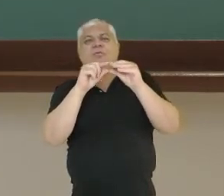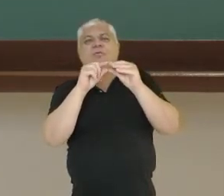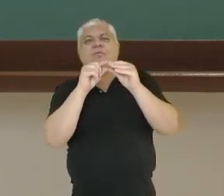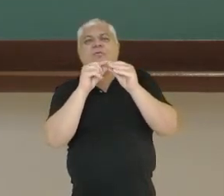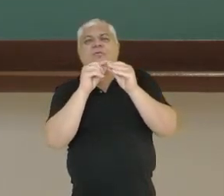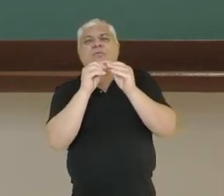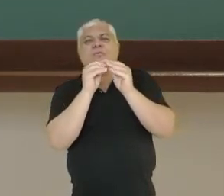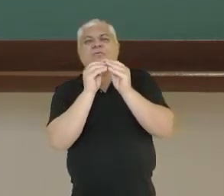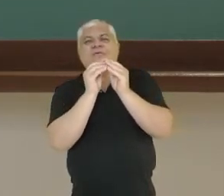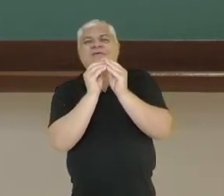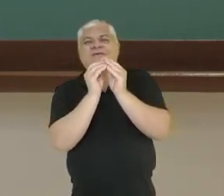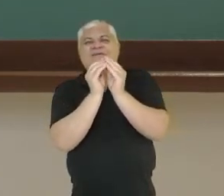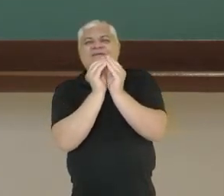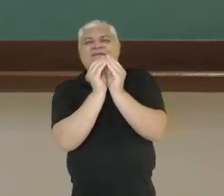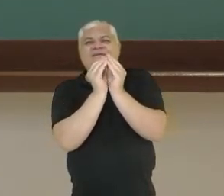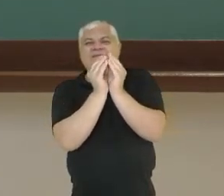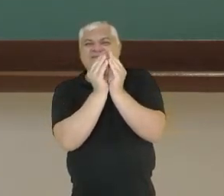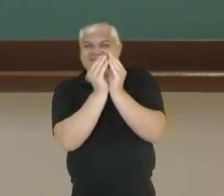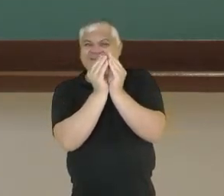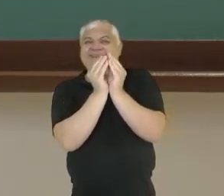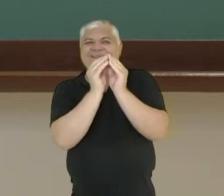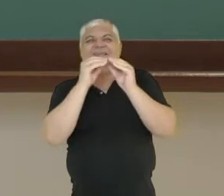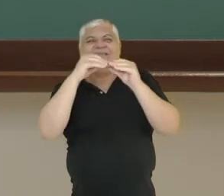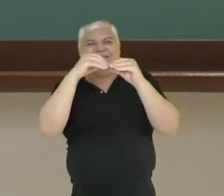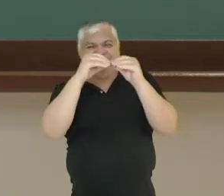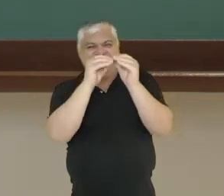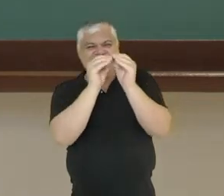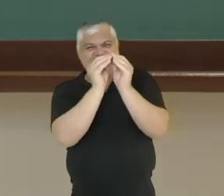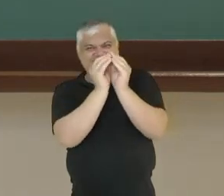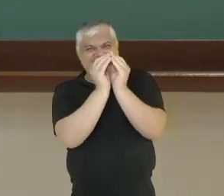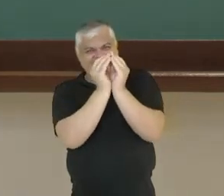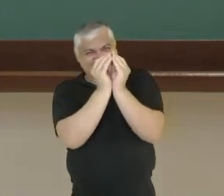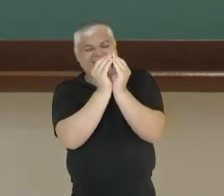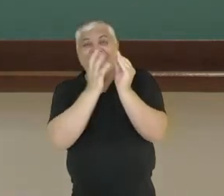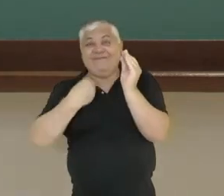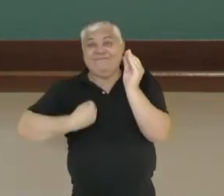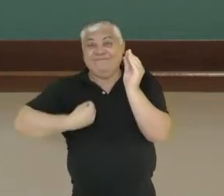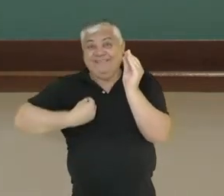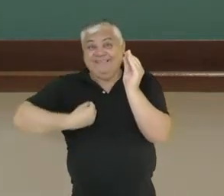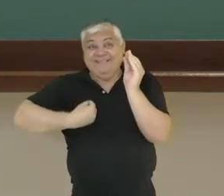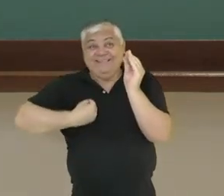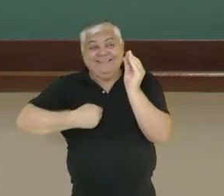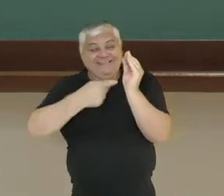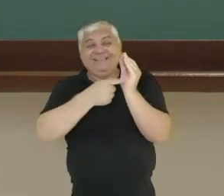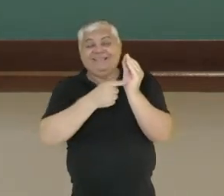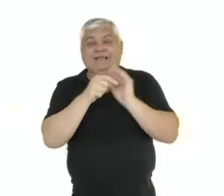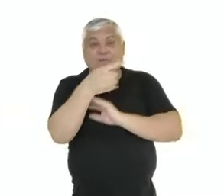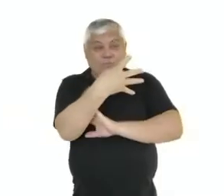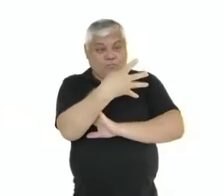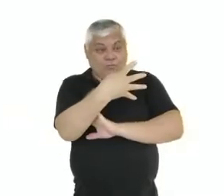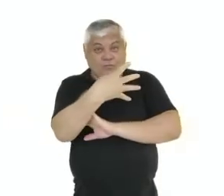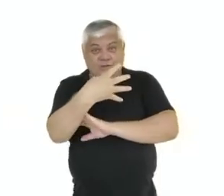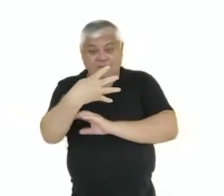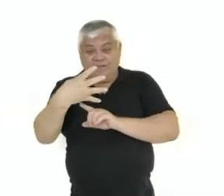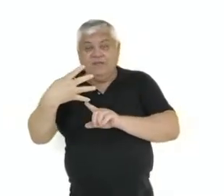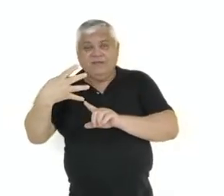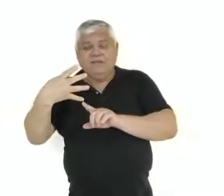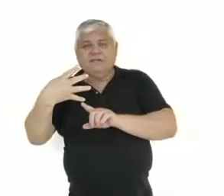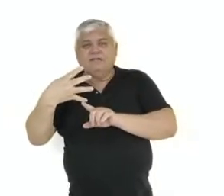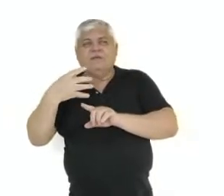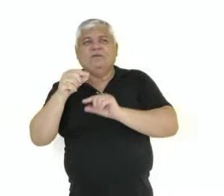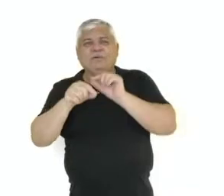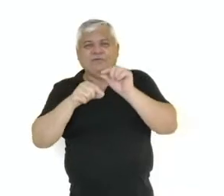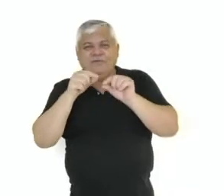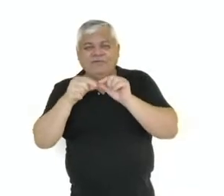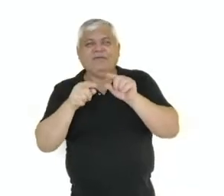formando uma estrutura que é tridimensional, que é o ser humano. Também nessa quarta semana vão formar os esboços dos